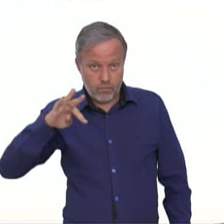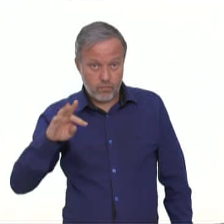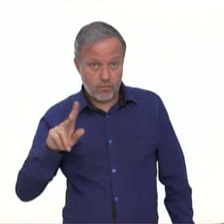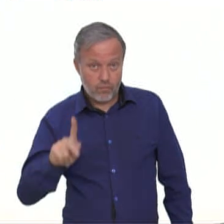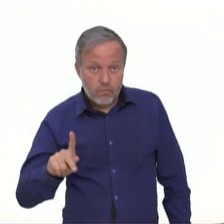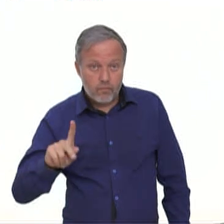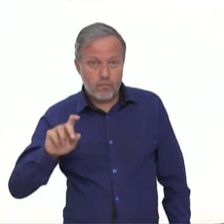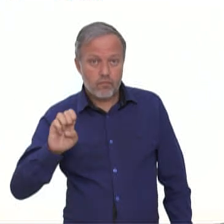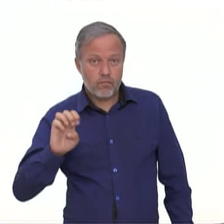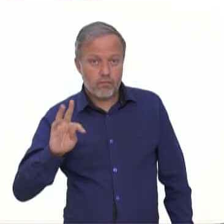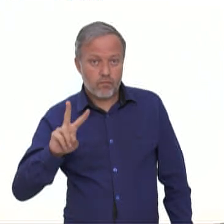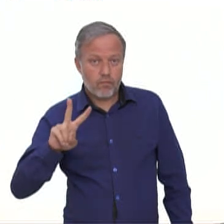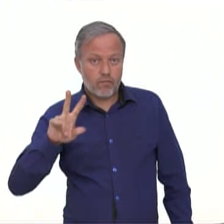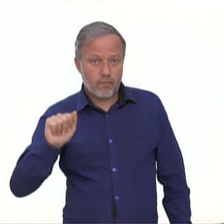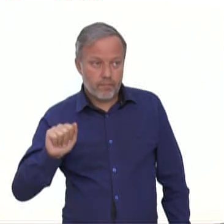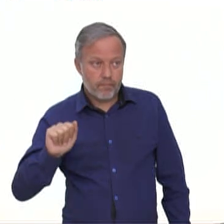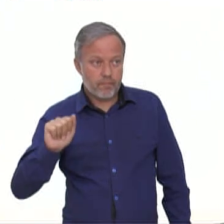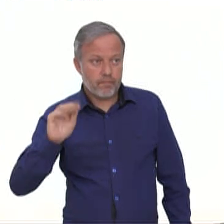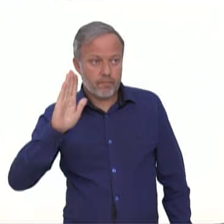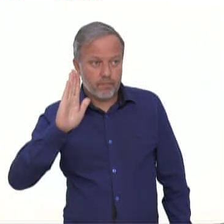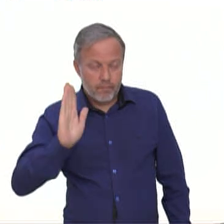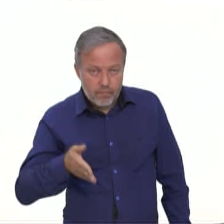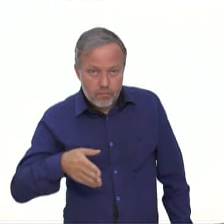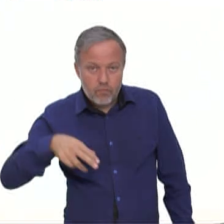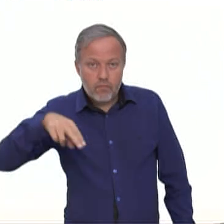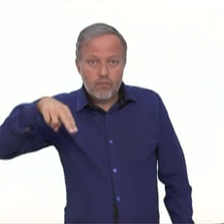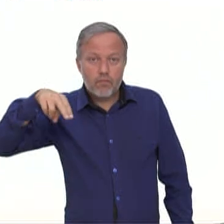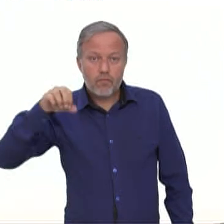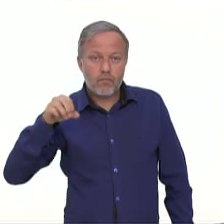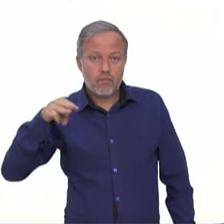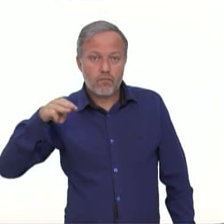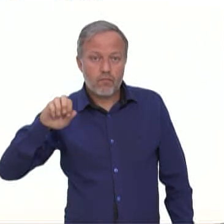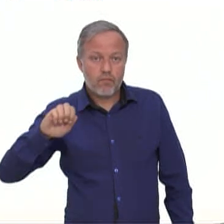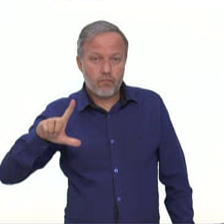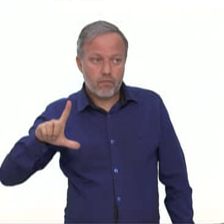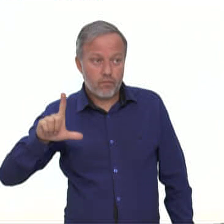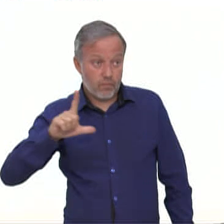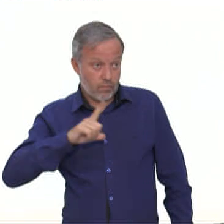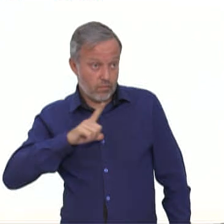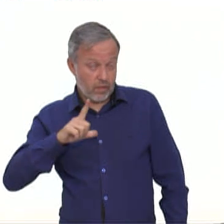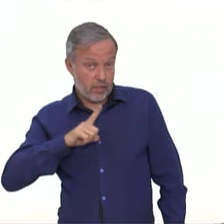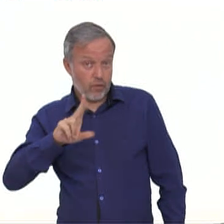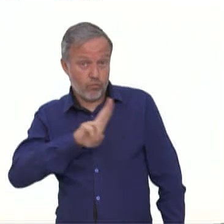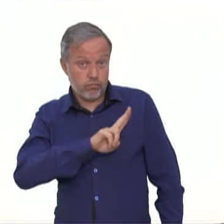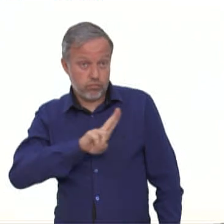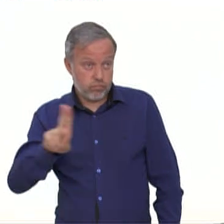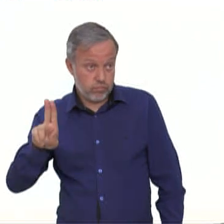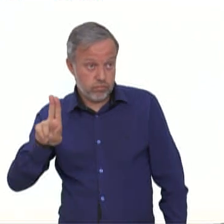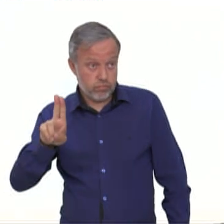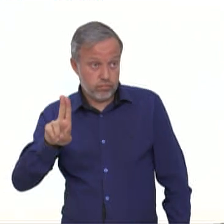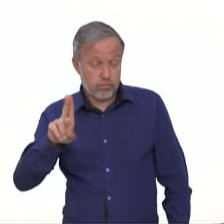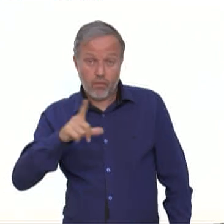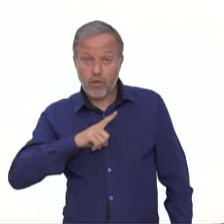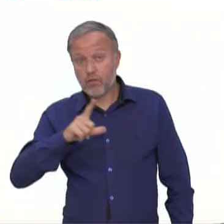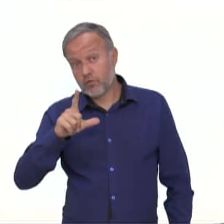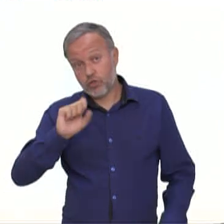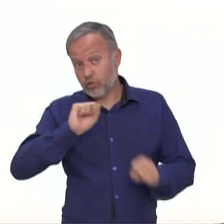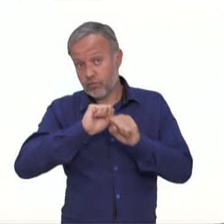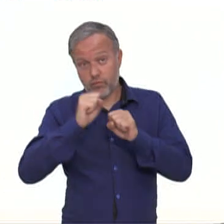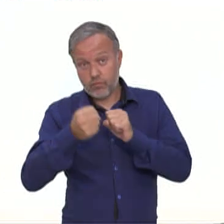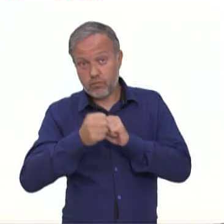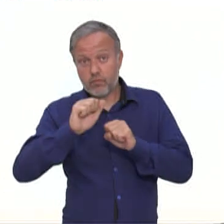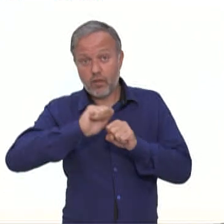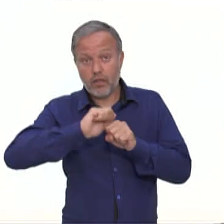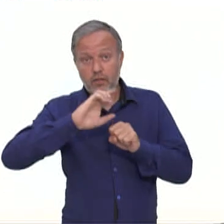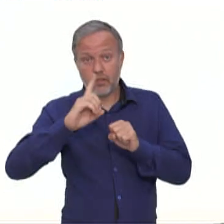essa preposição está ligada a um nome, que não é João, José e Maria. É substantivo,